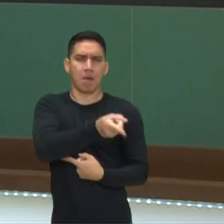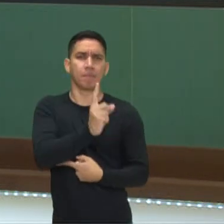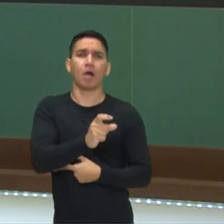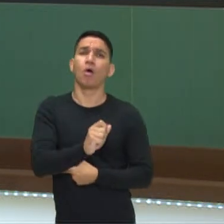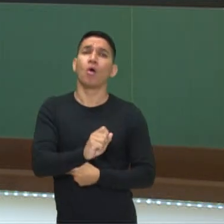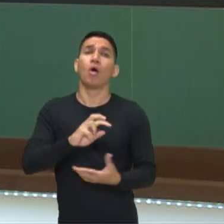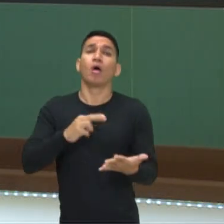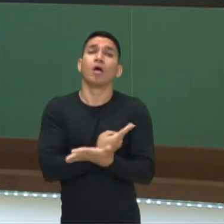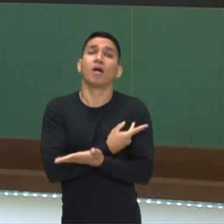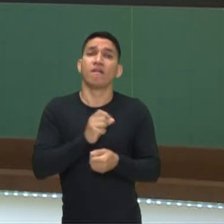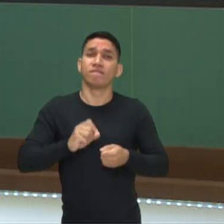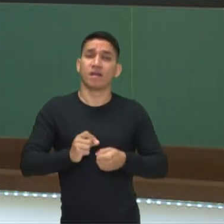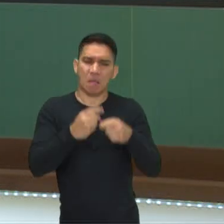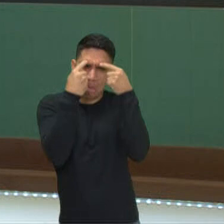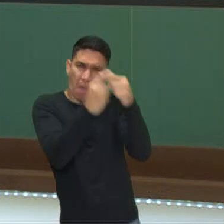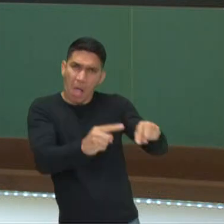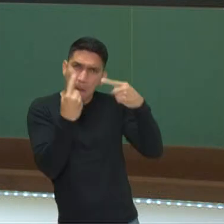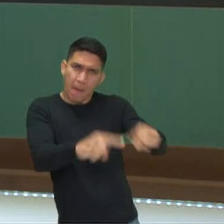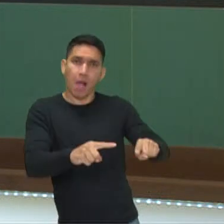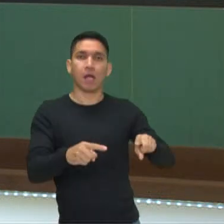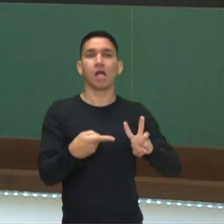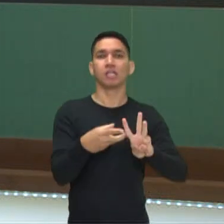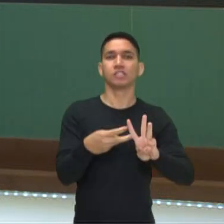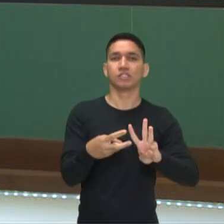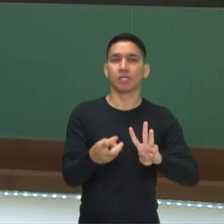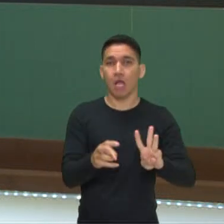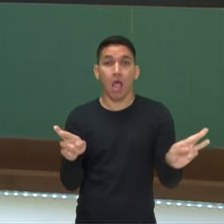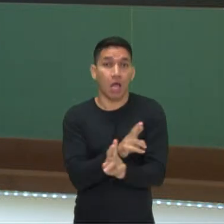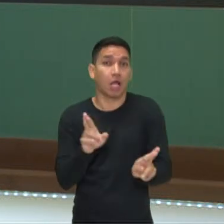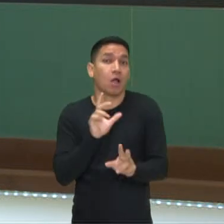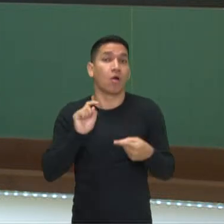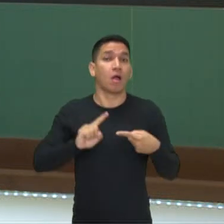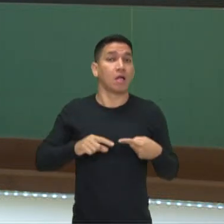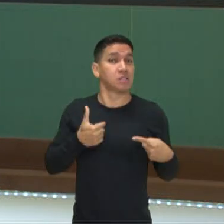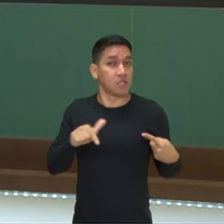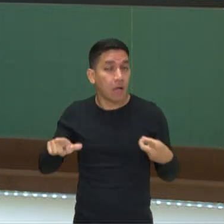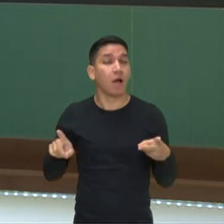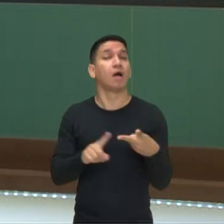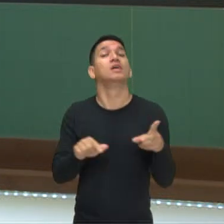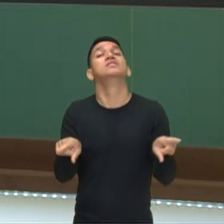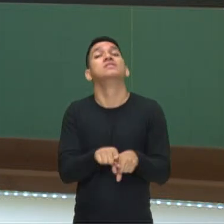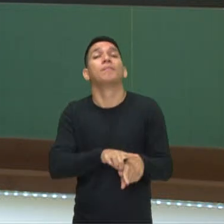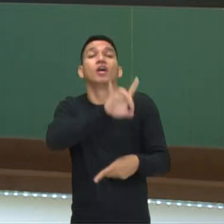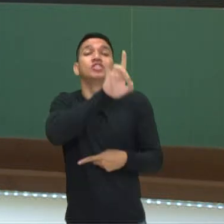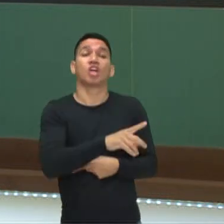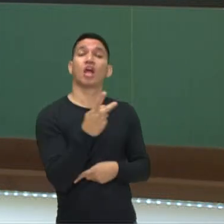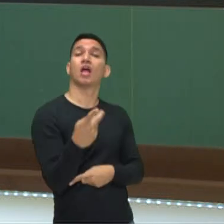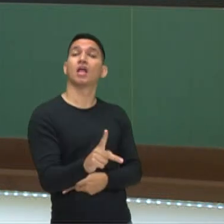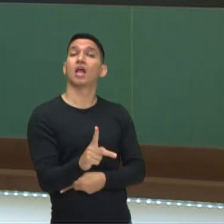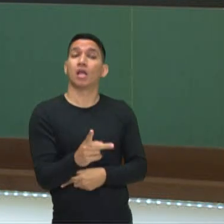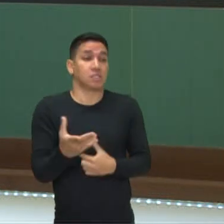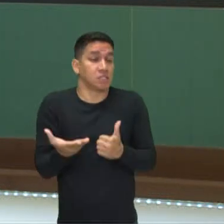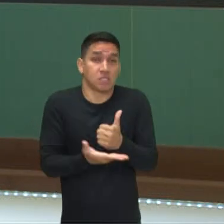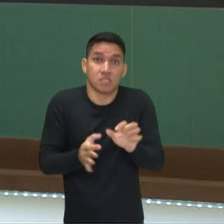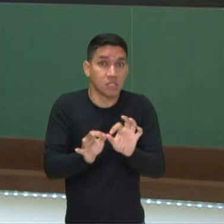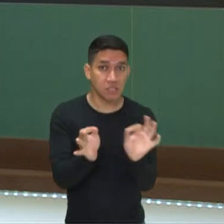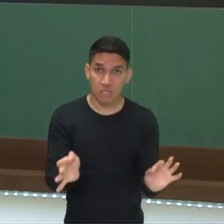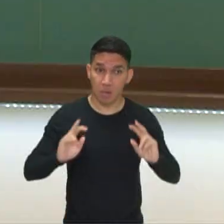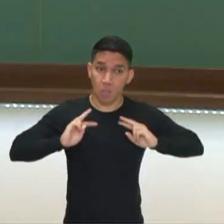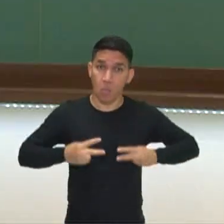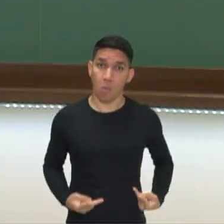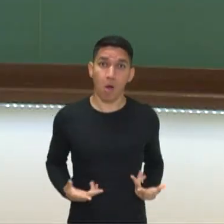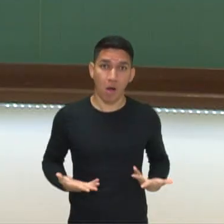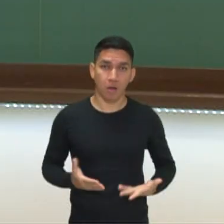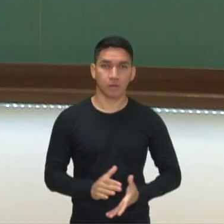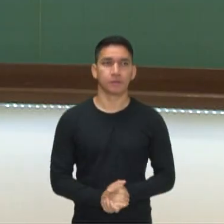acabavam violentando bastante esses indígenas, tanto em relação ao trabalho quanto em relação aos seus direitos básicos de seres humanos.